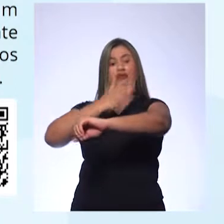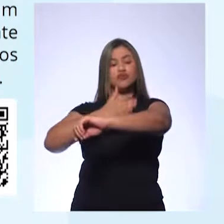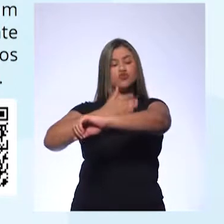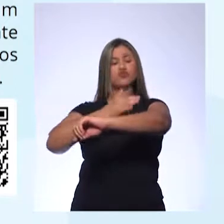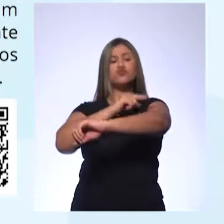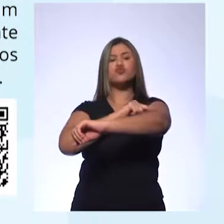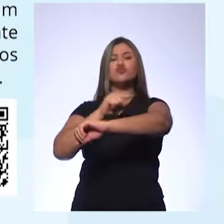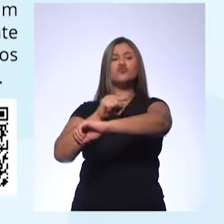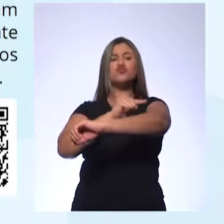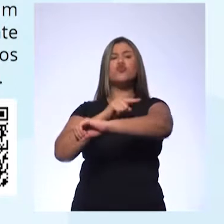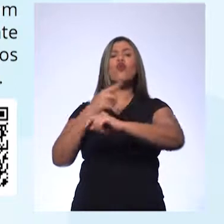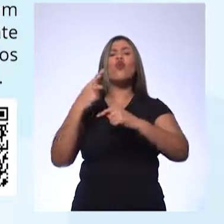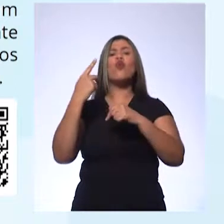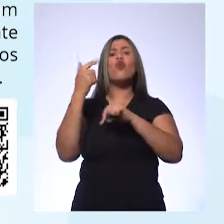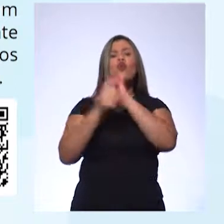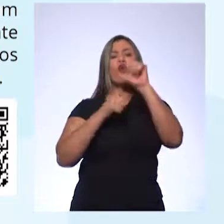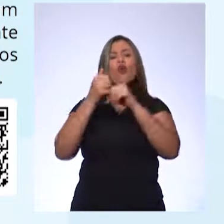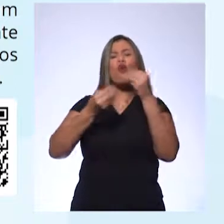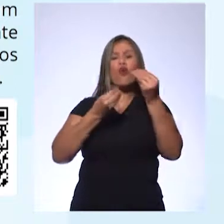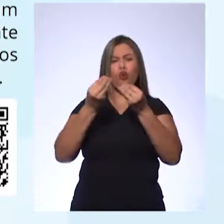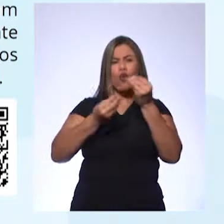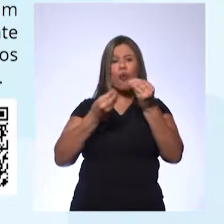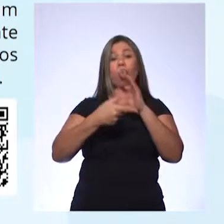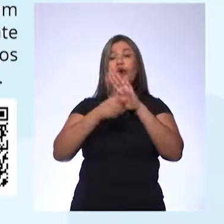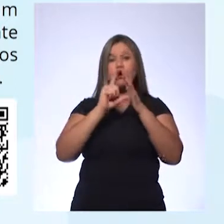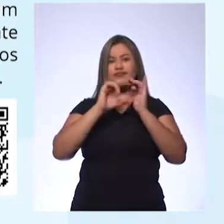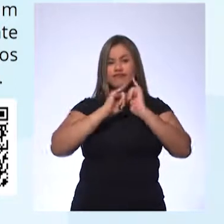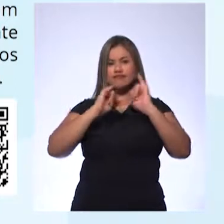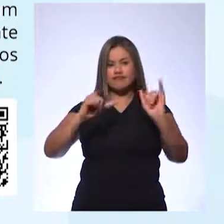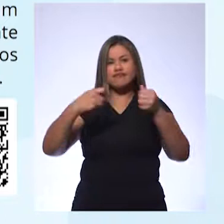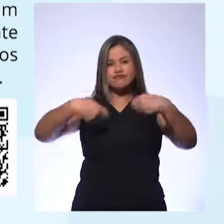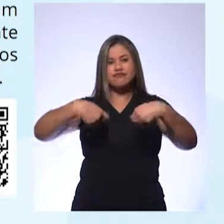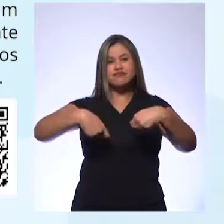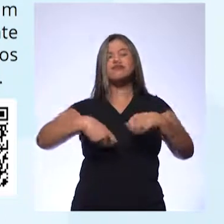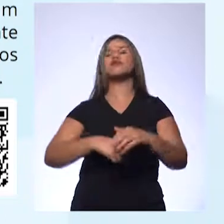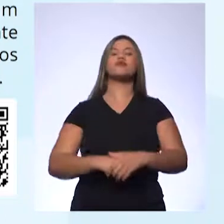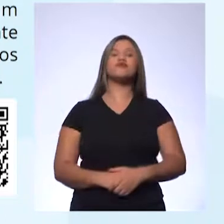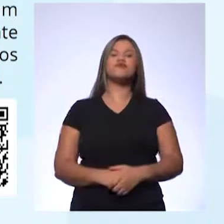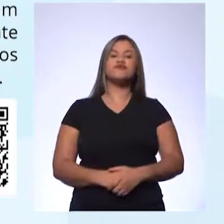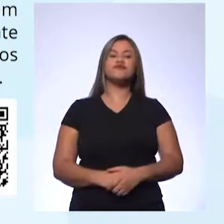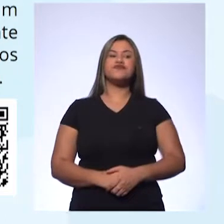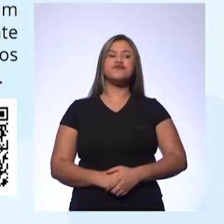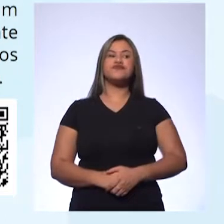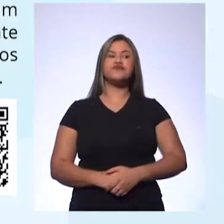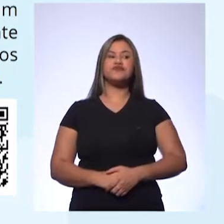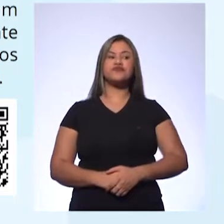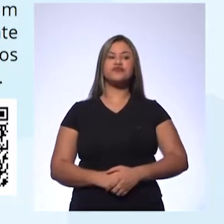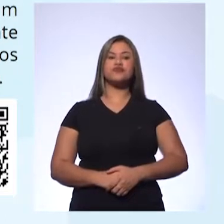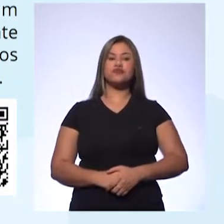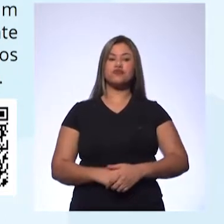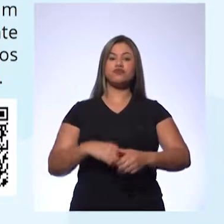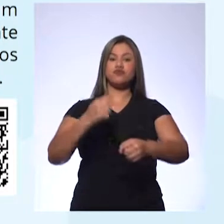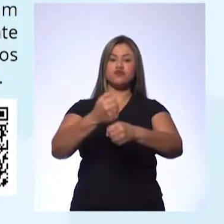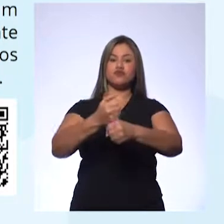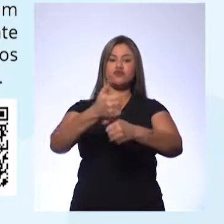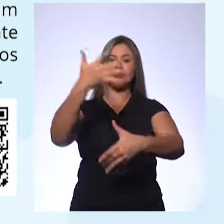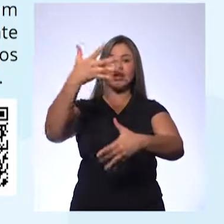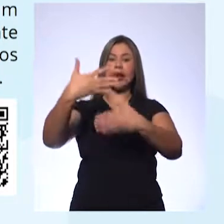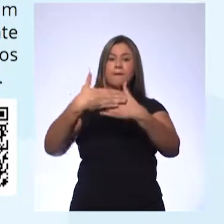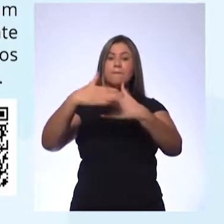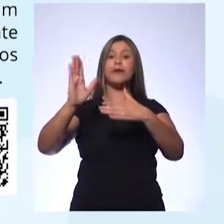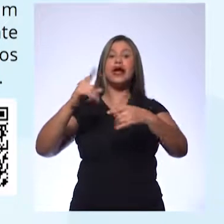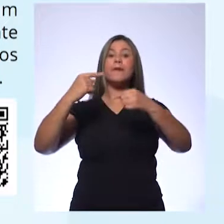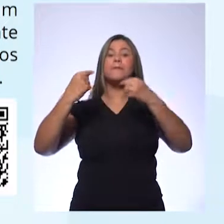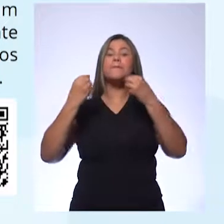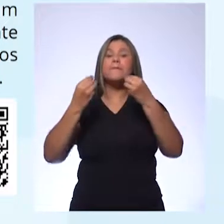habilidade eu vou pedir para voltar um pouquinho em mim porque eu tenho um recadinho para os estudantes o chat ele está aberto para que